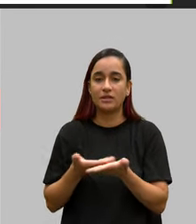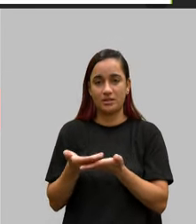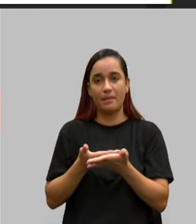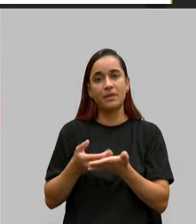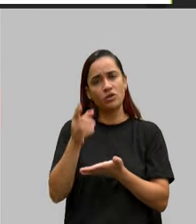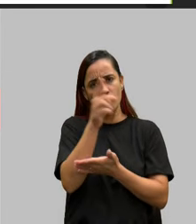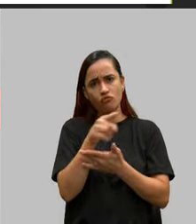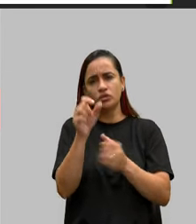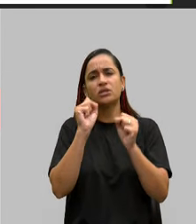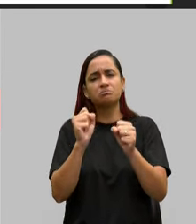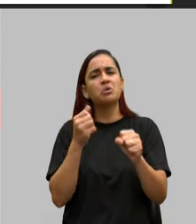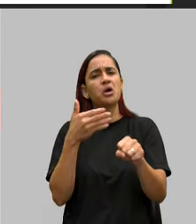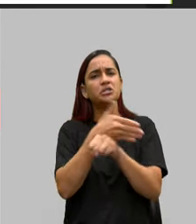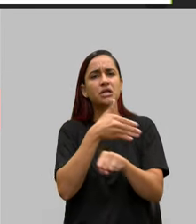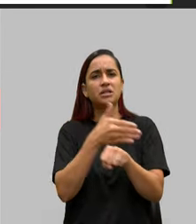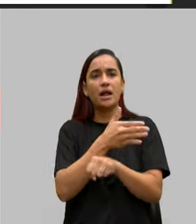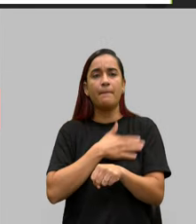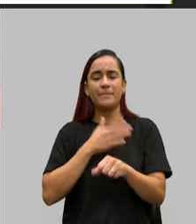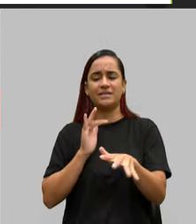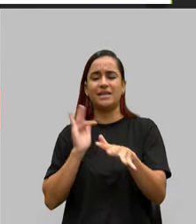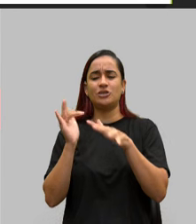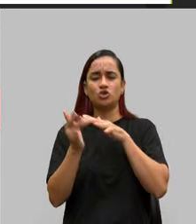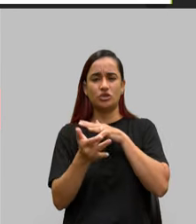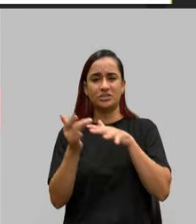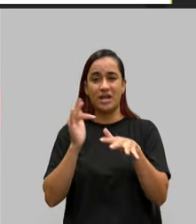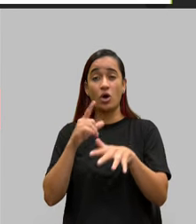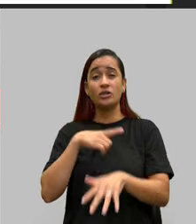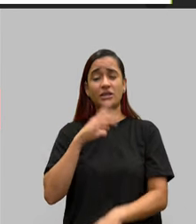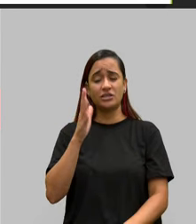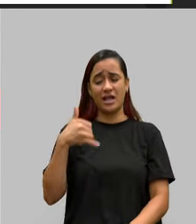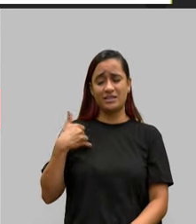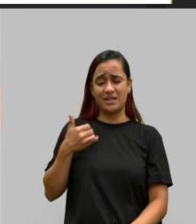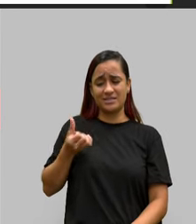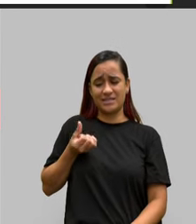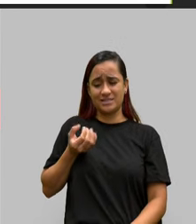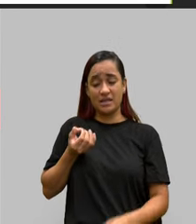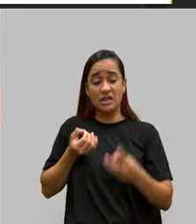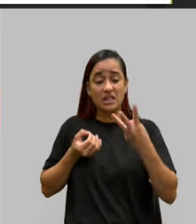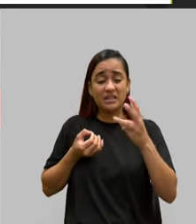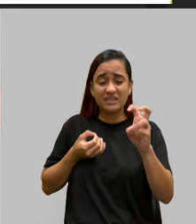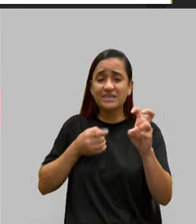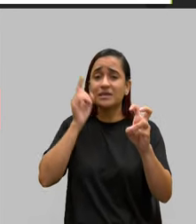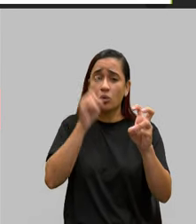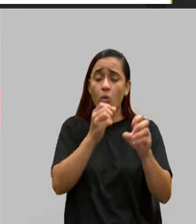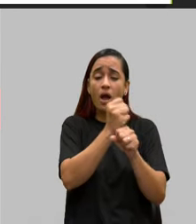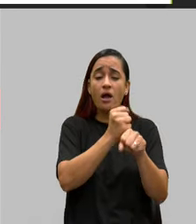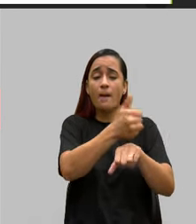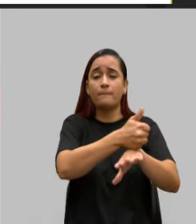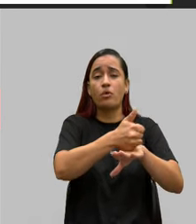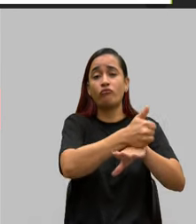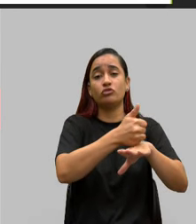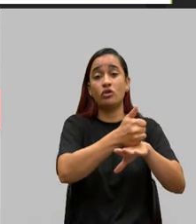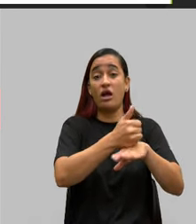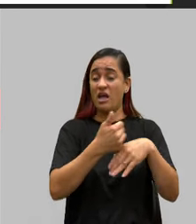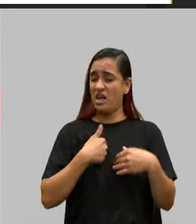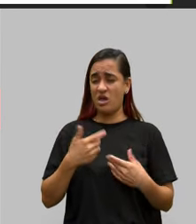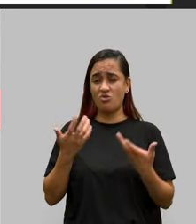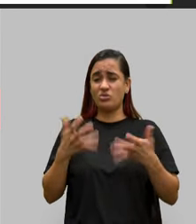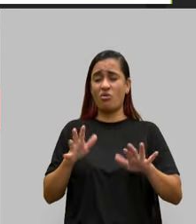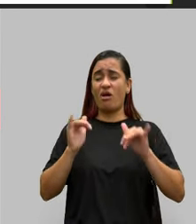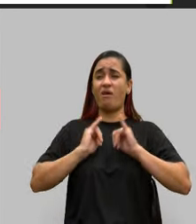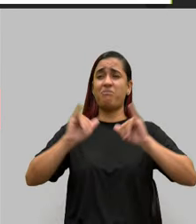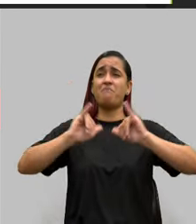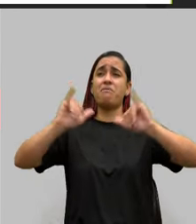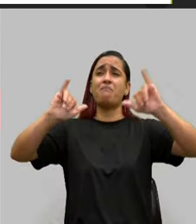Eu tenho 60 anos 35 anos de formado não ligo muito para isso eu não faço propaganda o cfm